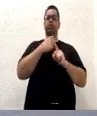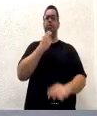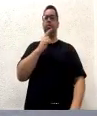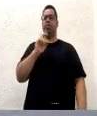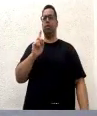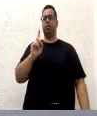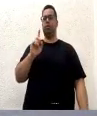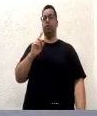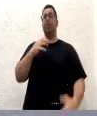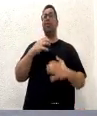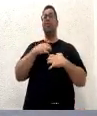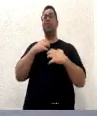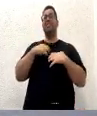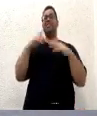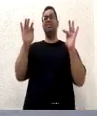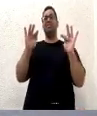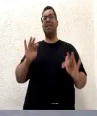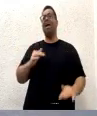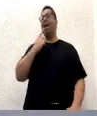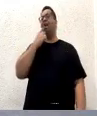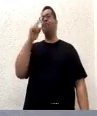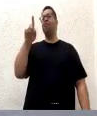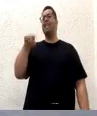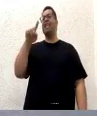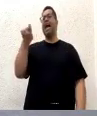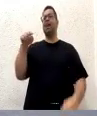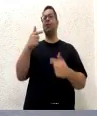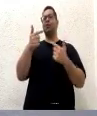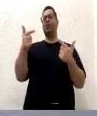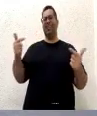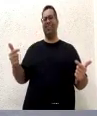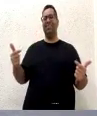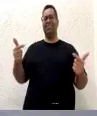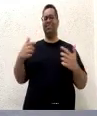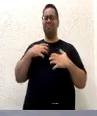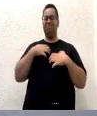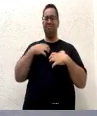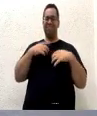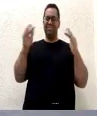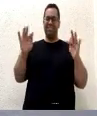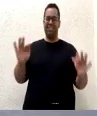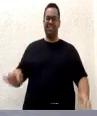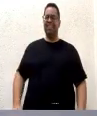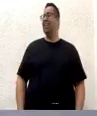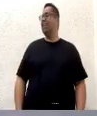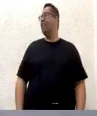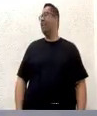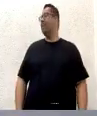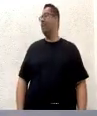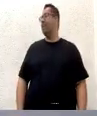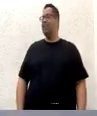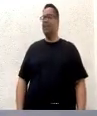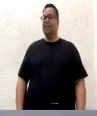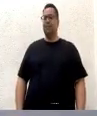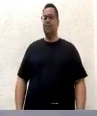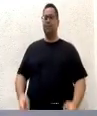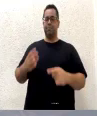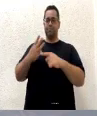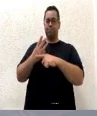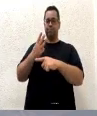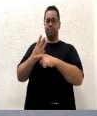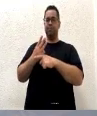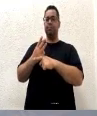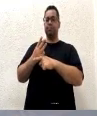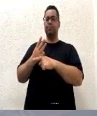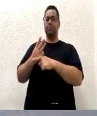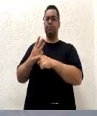feriado não teve caso positivo, né? E assim, a gente ficou de alerta no WhatsApp e tudo, mas então, isso